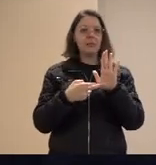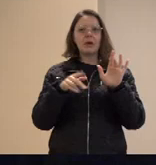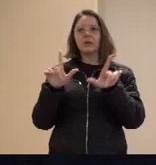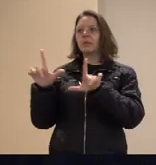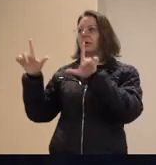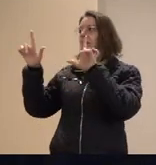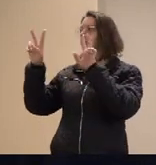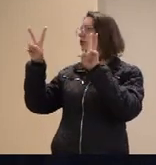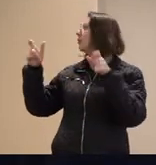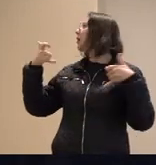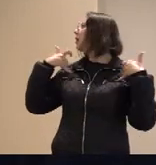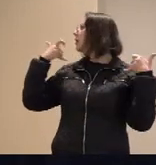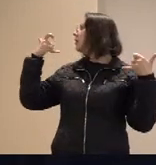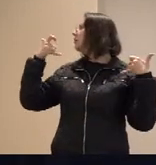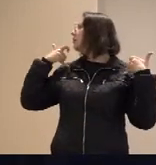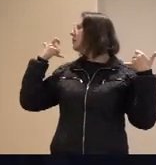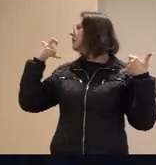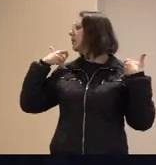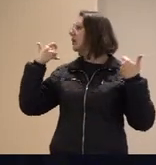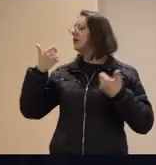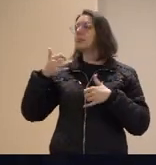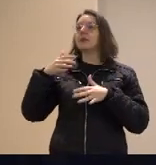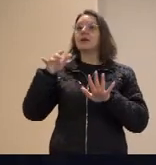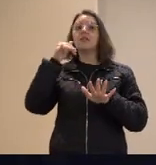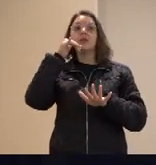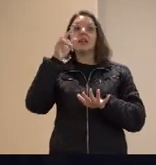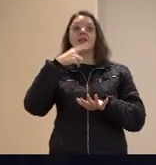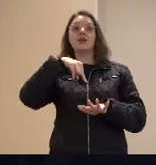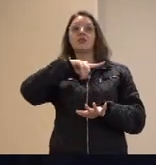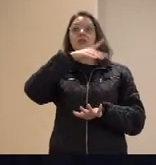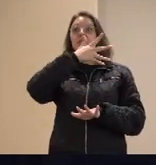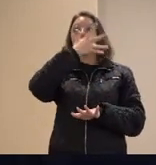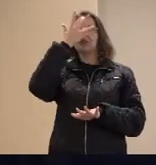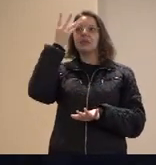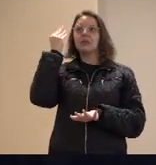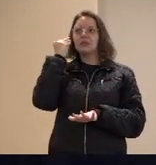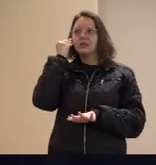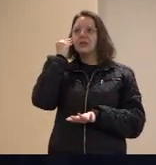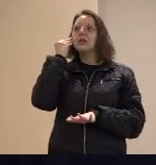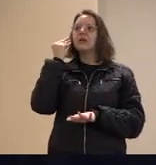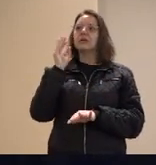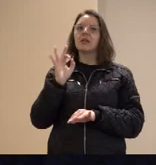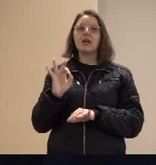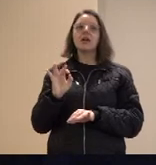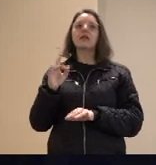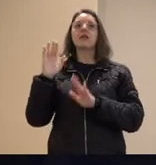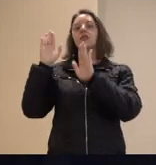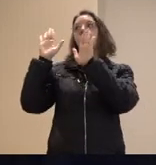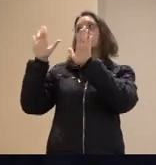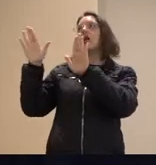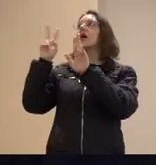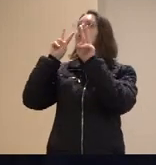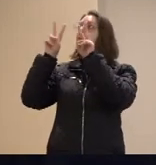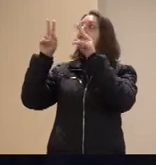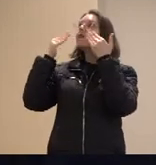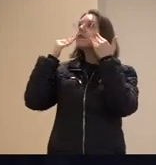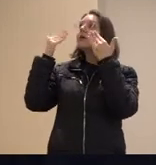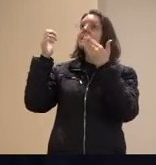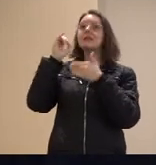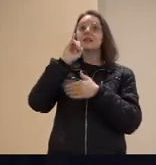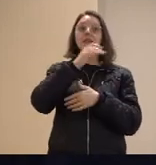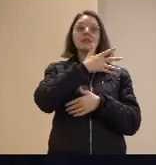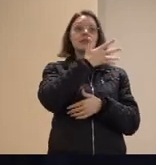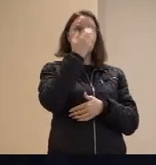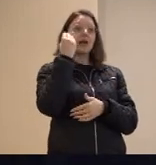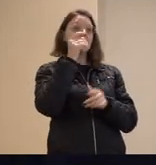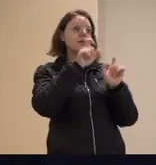dos aniversariantes, para não ter risco de a gente esquecer nenhum e nenhum ficar sem os parabéns. Então, a gente coloca para todo mundo ver e, quando a gente esquece, alguém vem